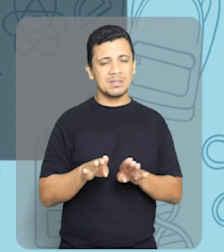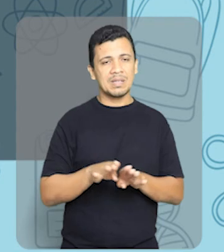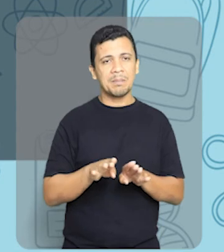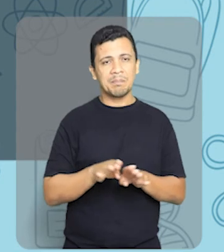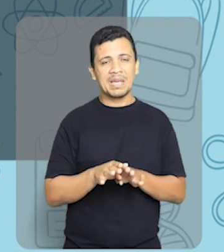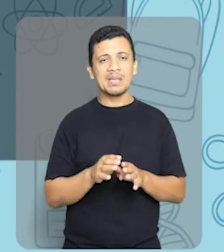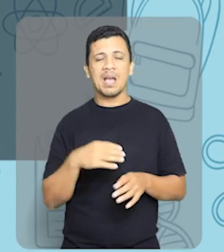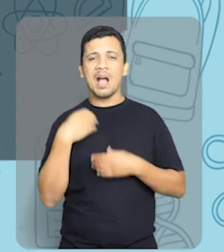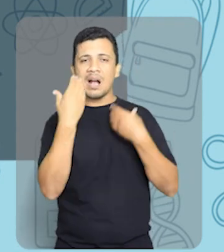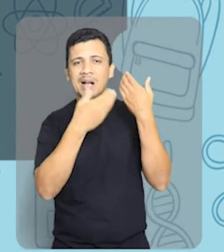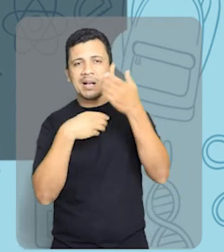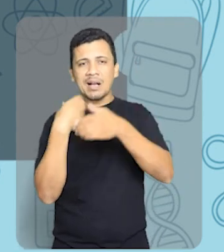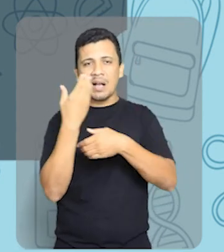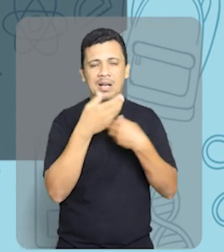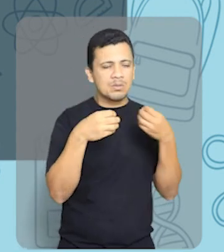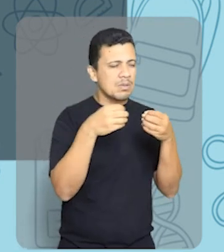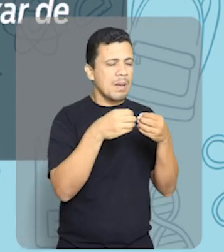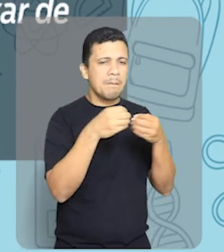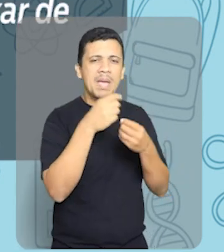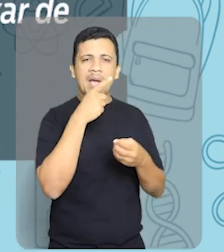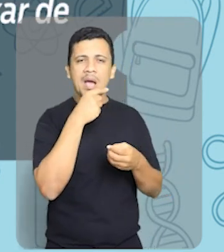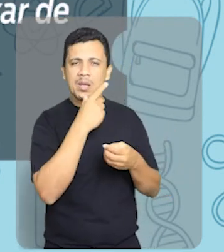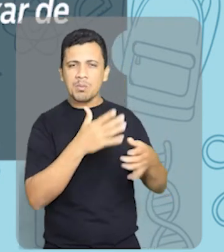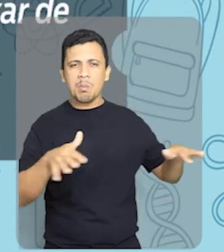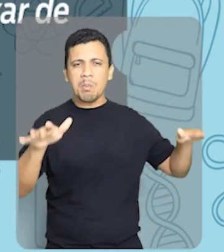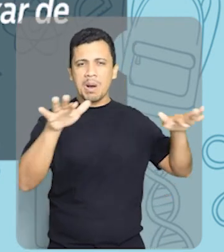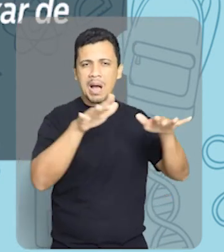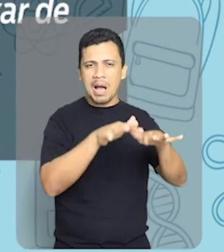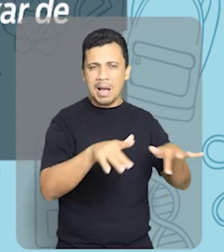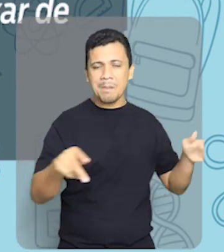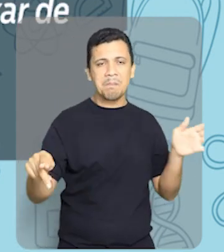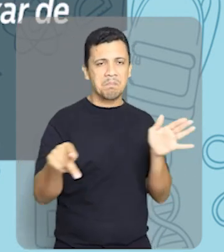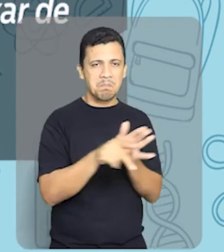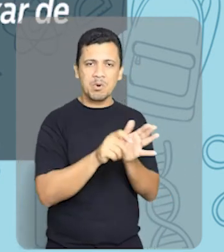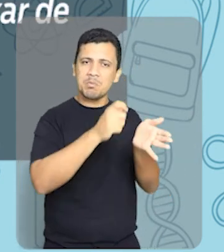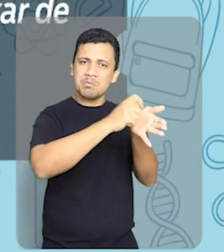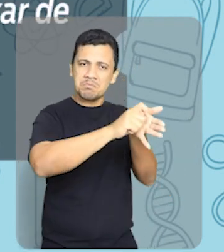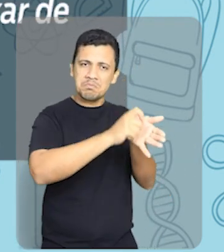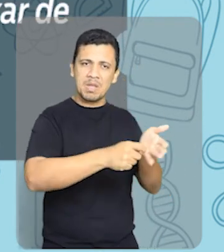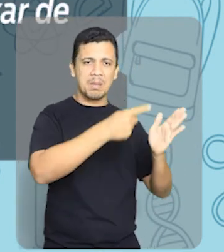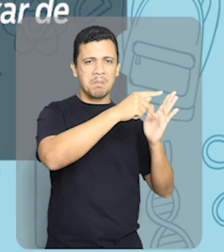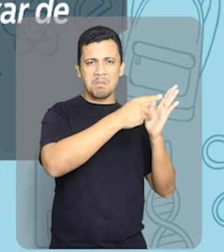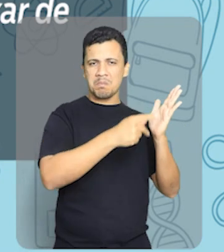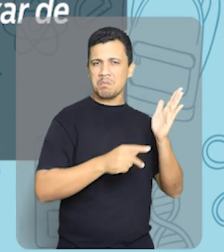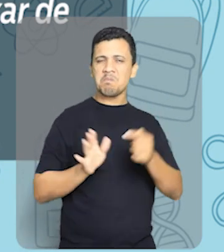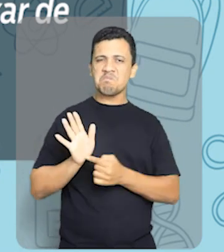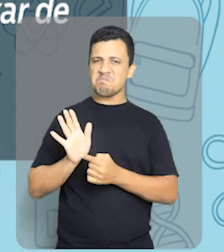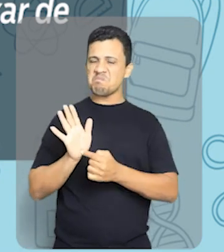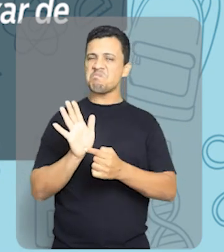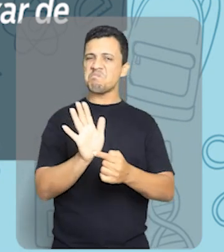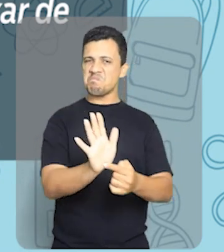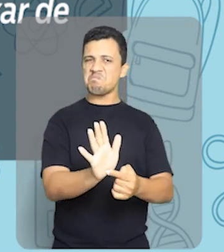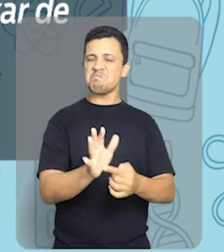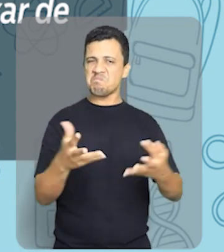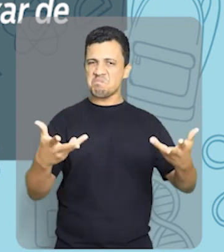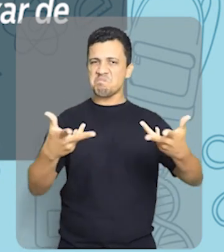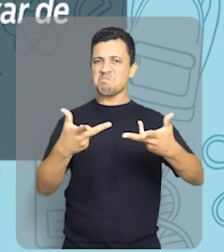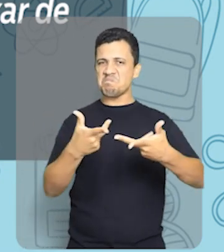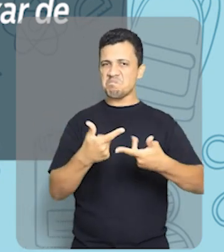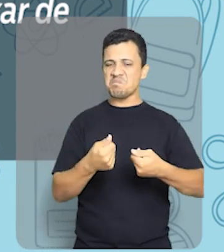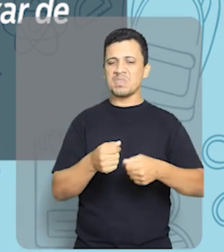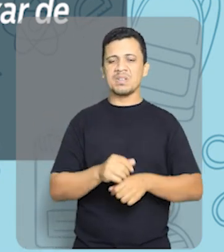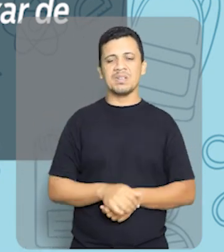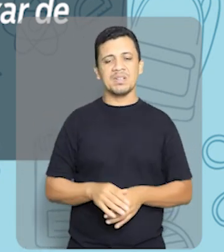que é um livro de poesias, né, onde ela mostra todo o seu talento poético. E evidentemente